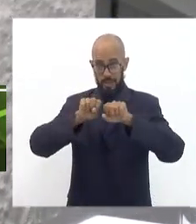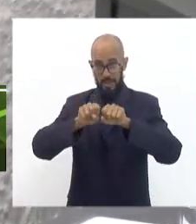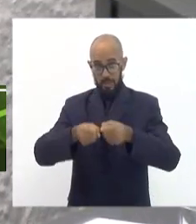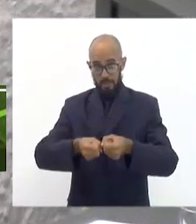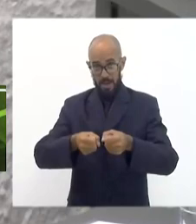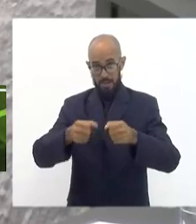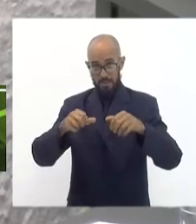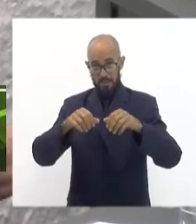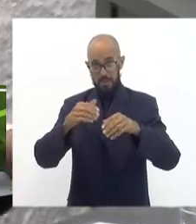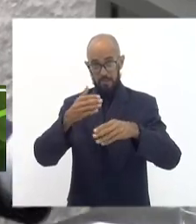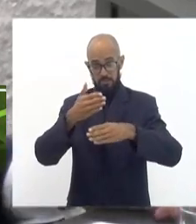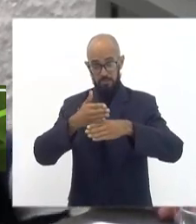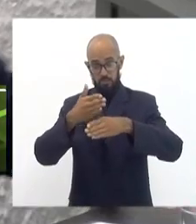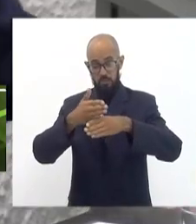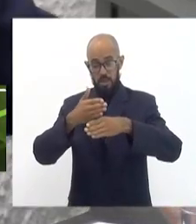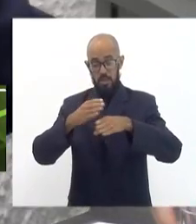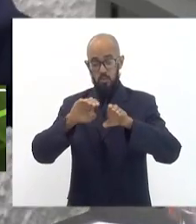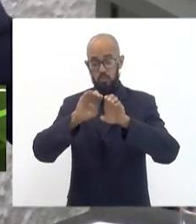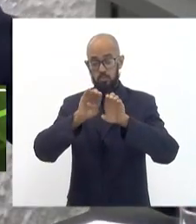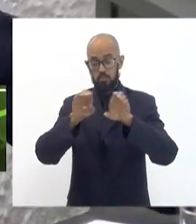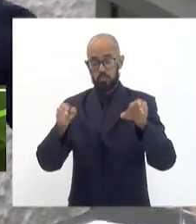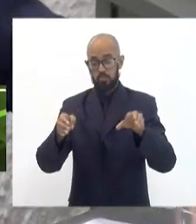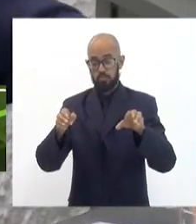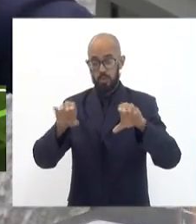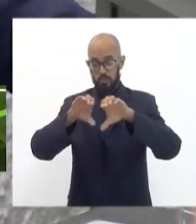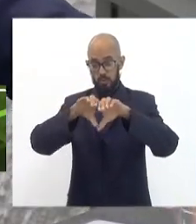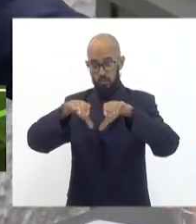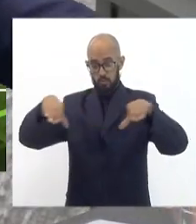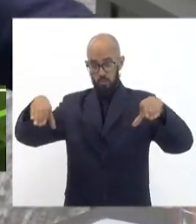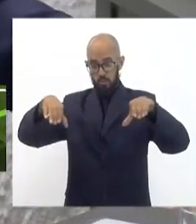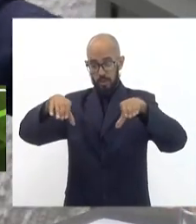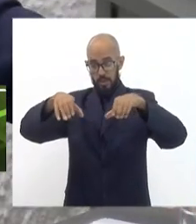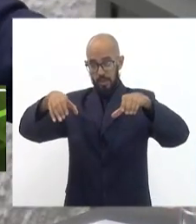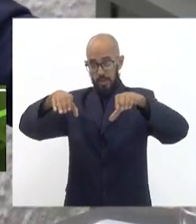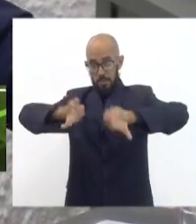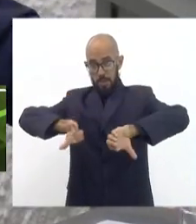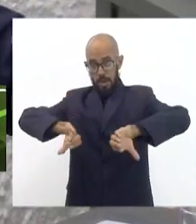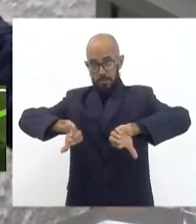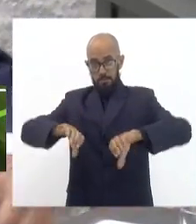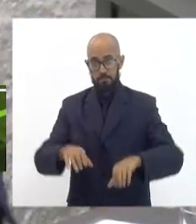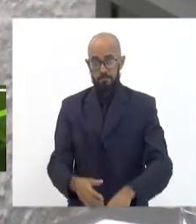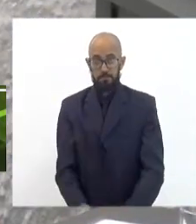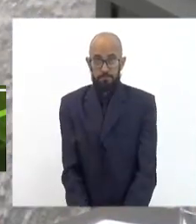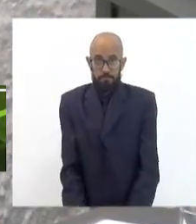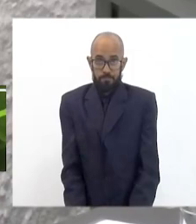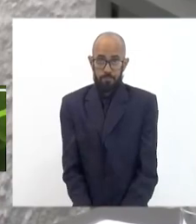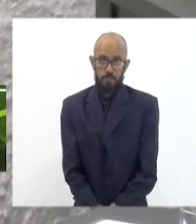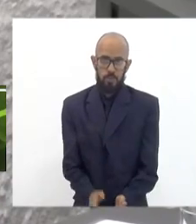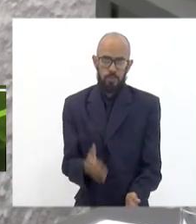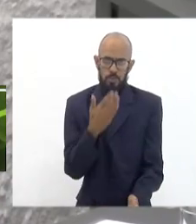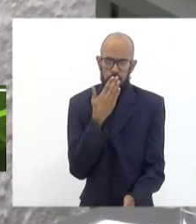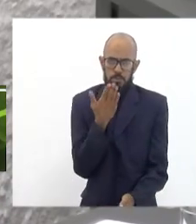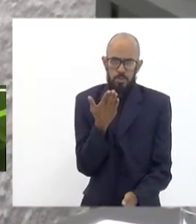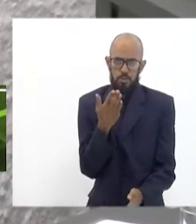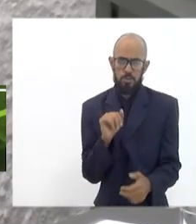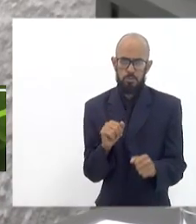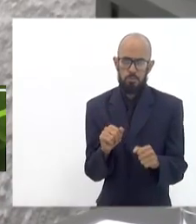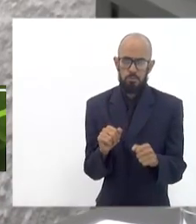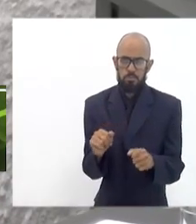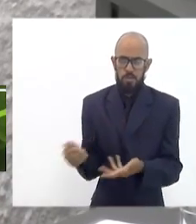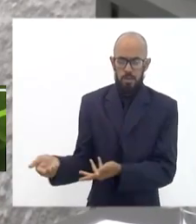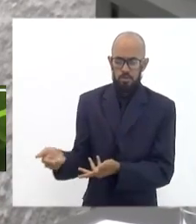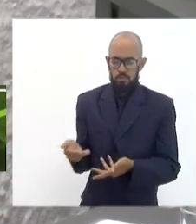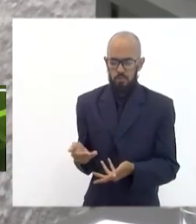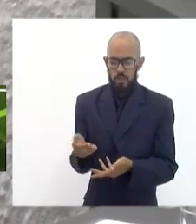então a gente tomou uma decisão ontem e eu tô agora eu pedi para chamar duas pessoas da cop